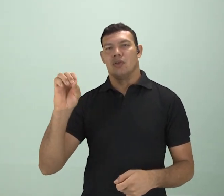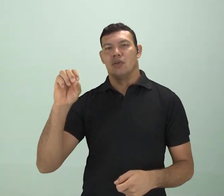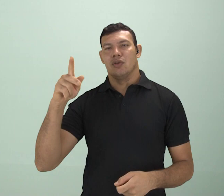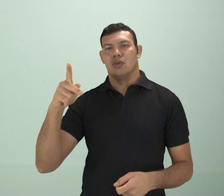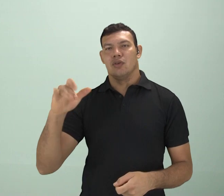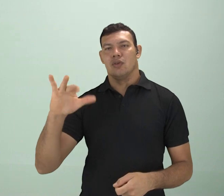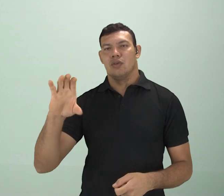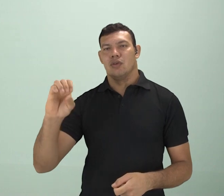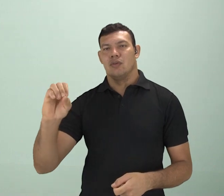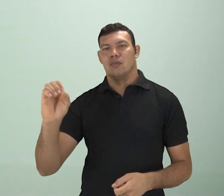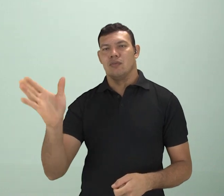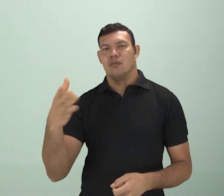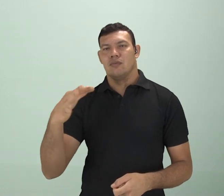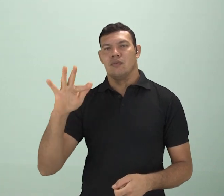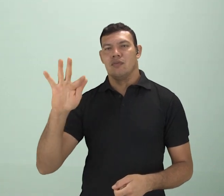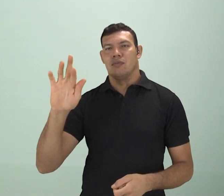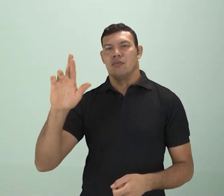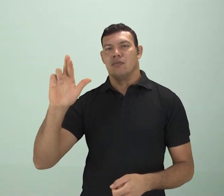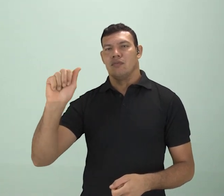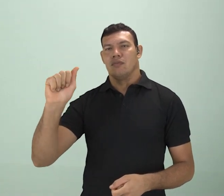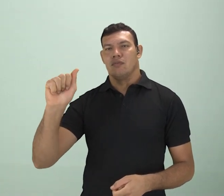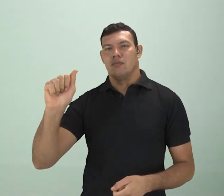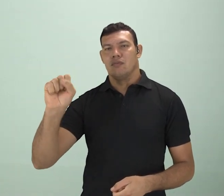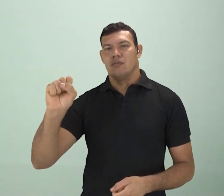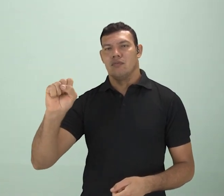como fundamentação, e o fechamento.